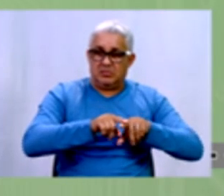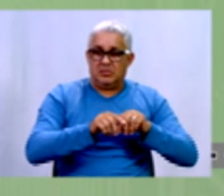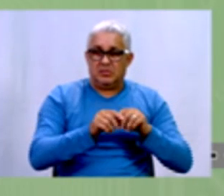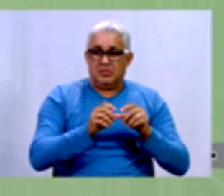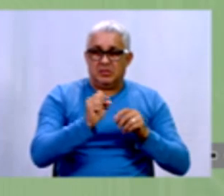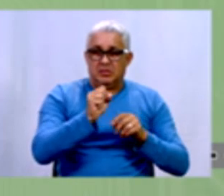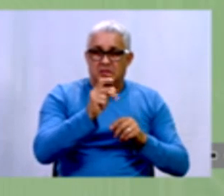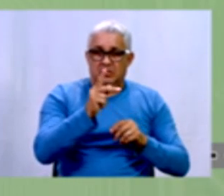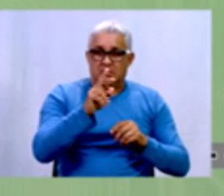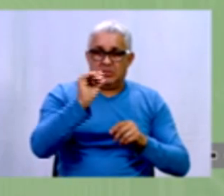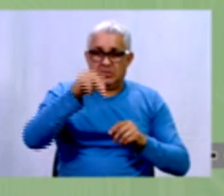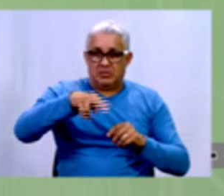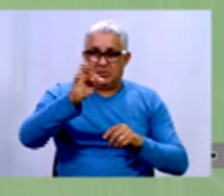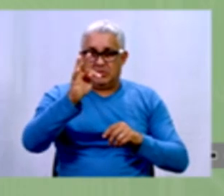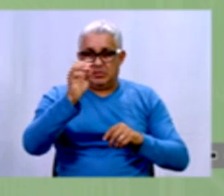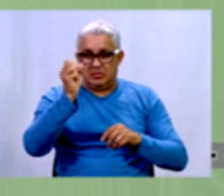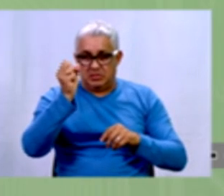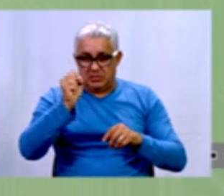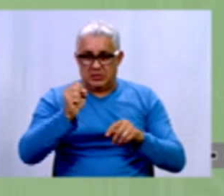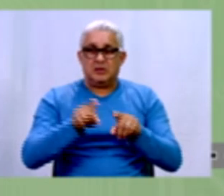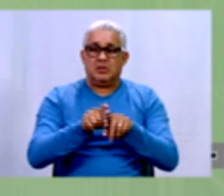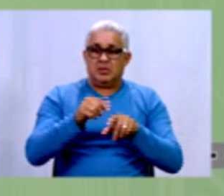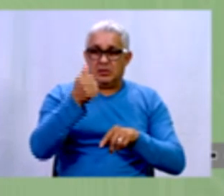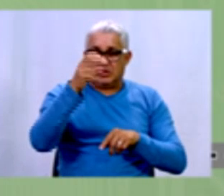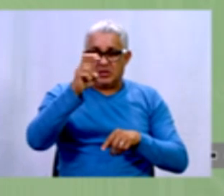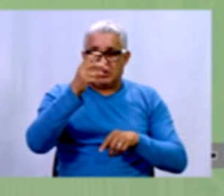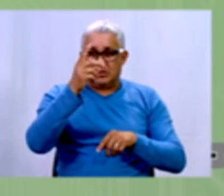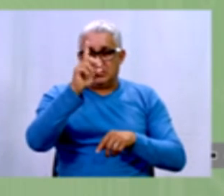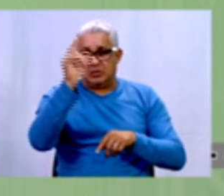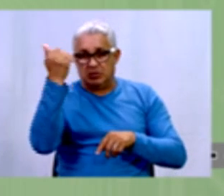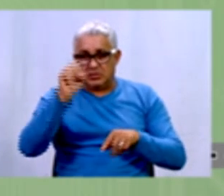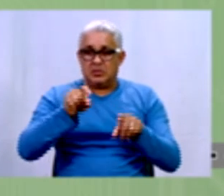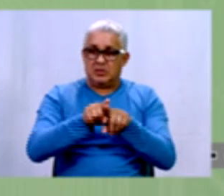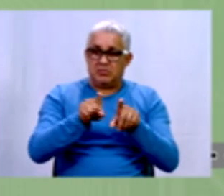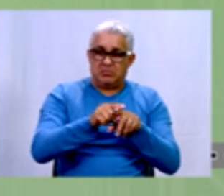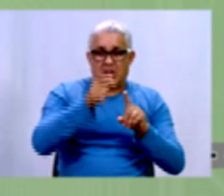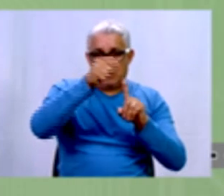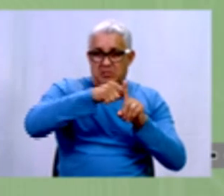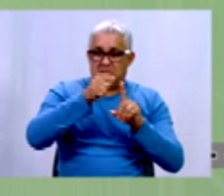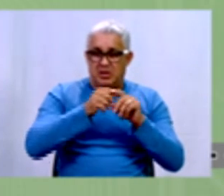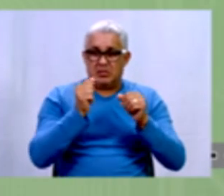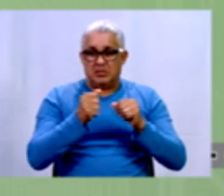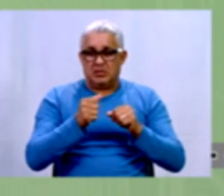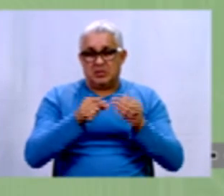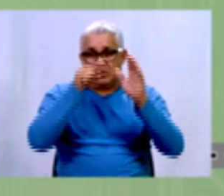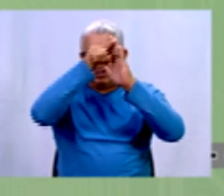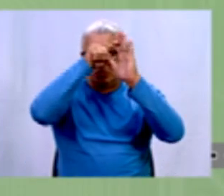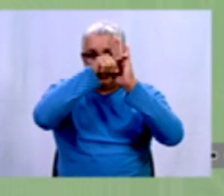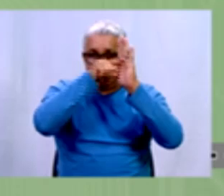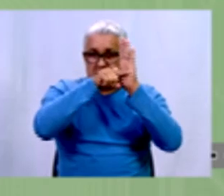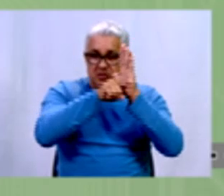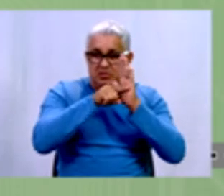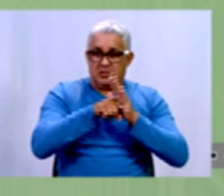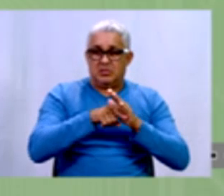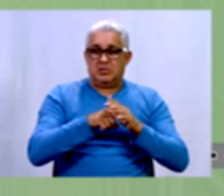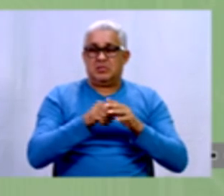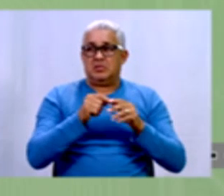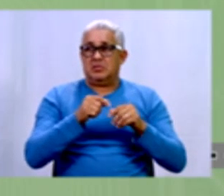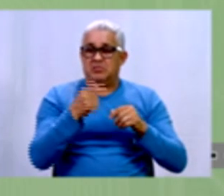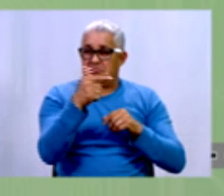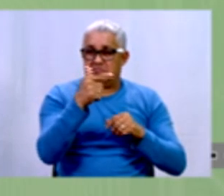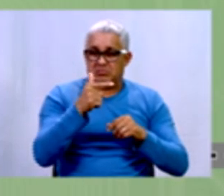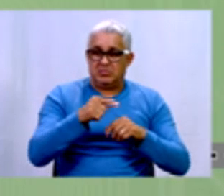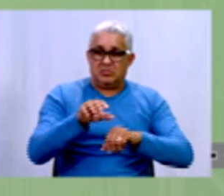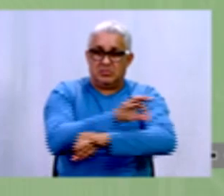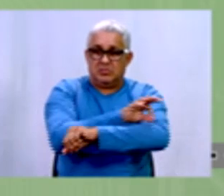sprints quinzenais ou mensais. Os requerimentos e requisitos são listados em um produto de backlog. Não há prática de